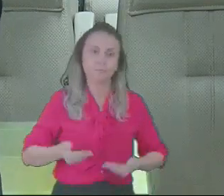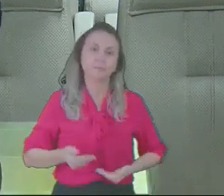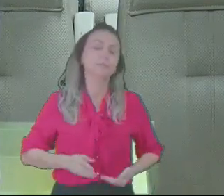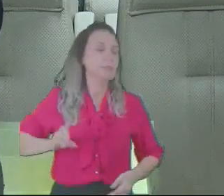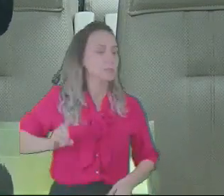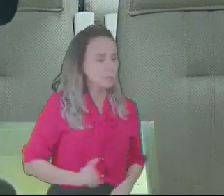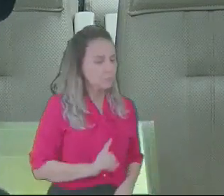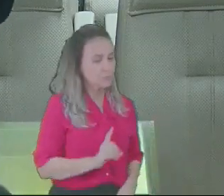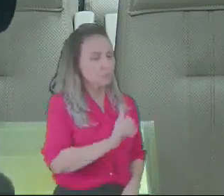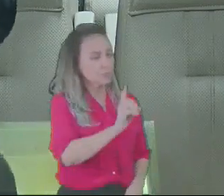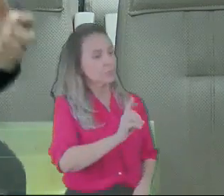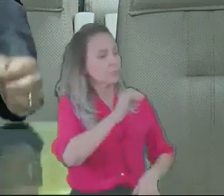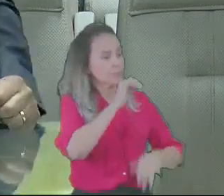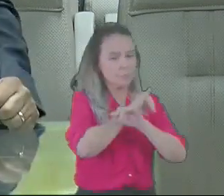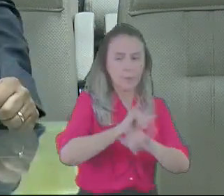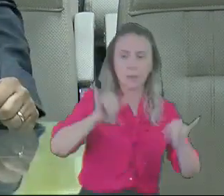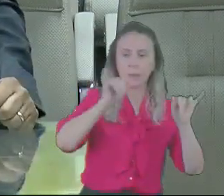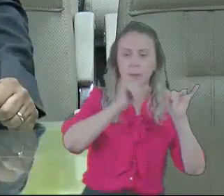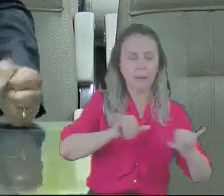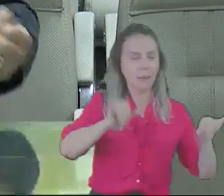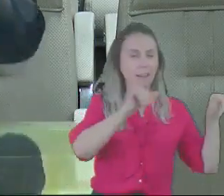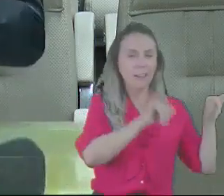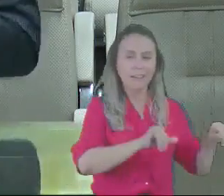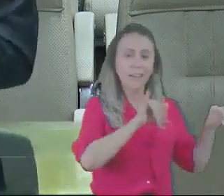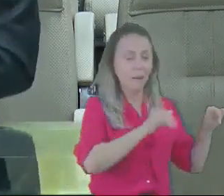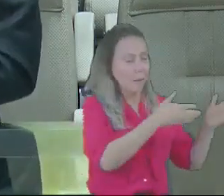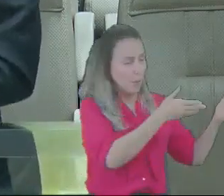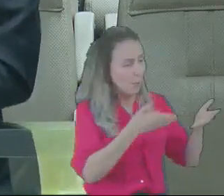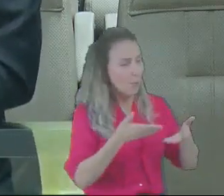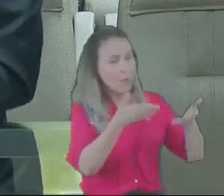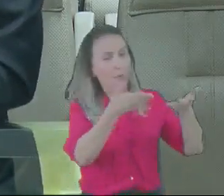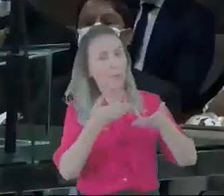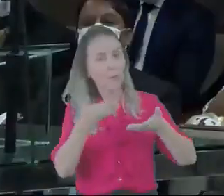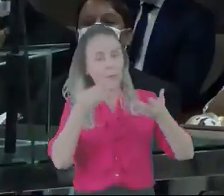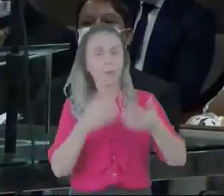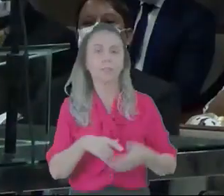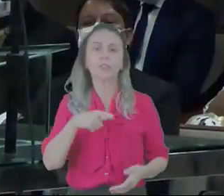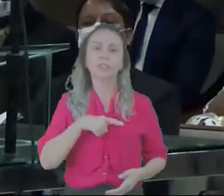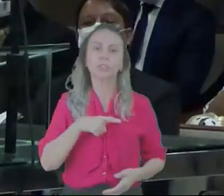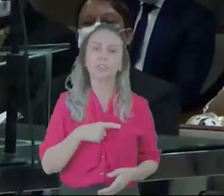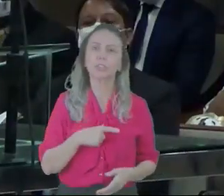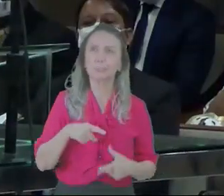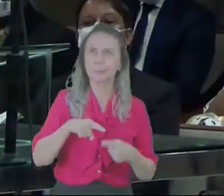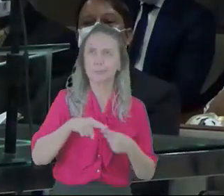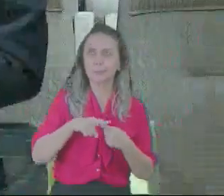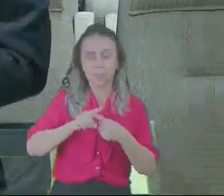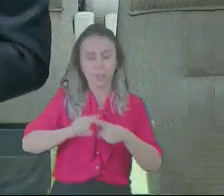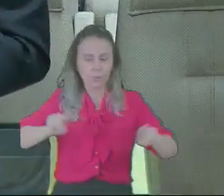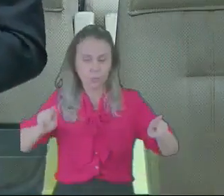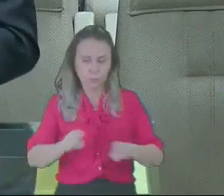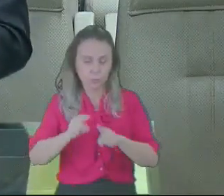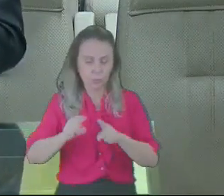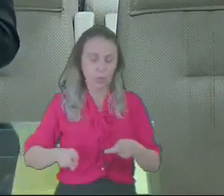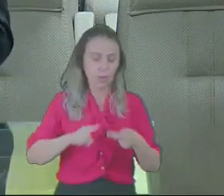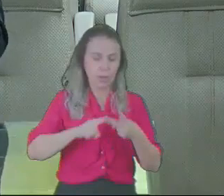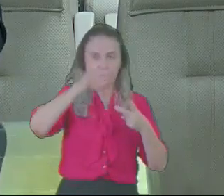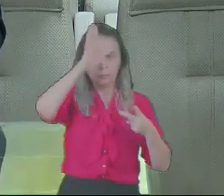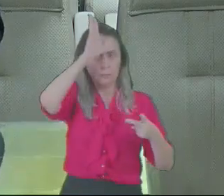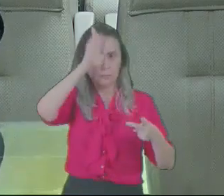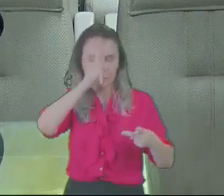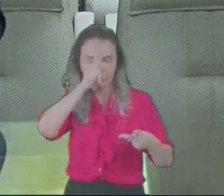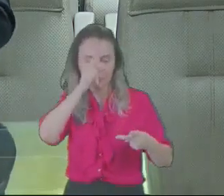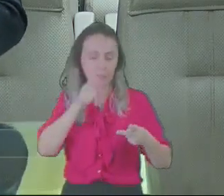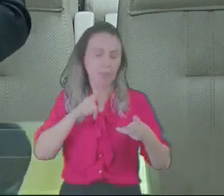Grande Banquete e aqui mão era um Grande Banquete esse banquete tinha churrasco esse banquete tem a galinha guisada esse